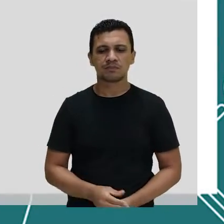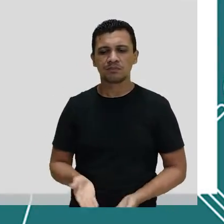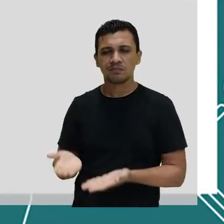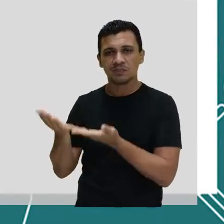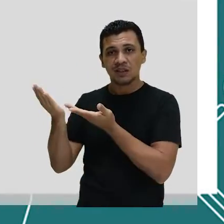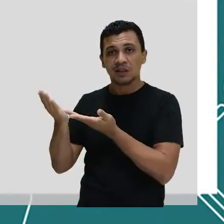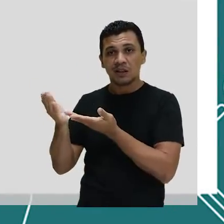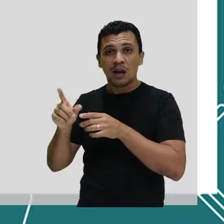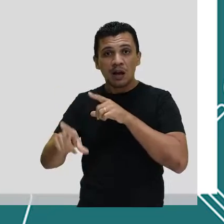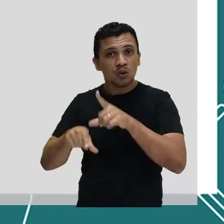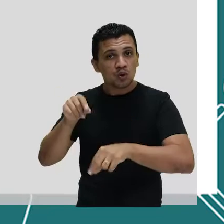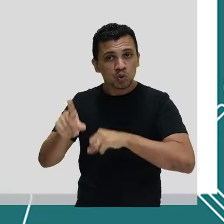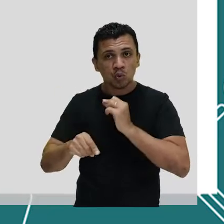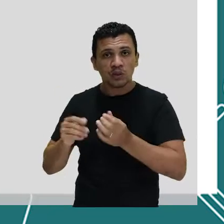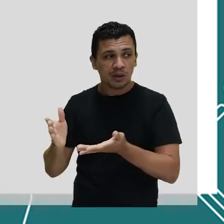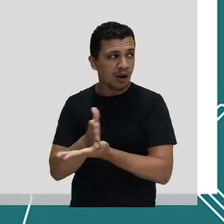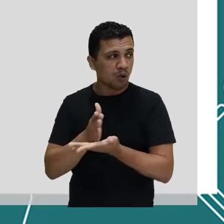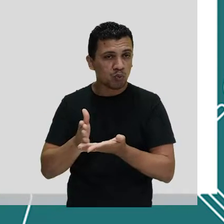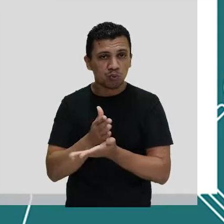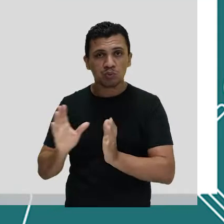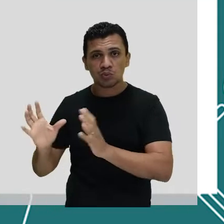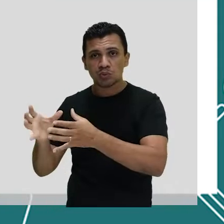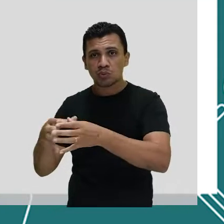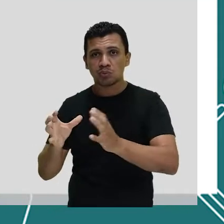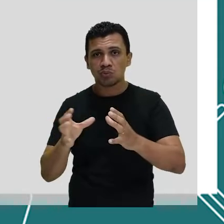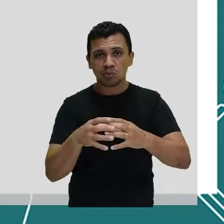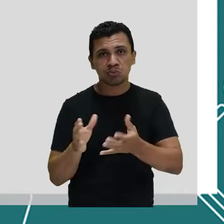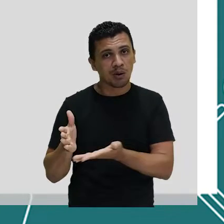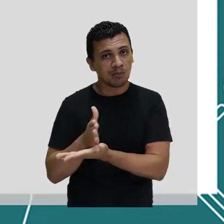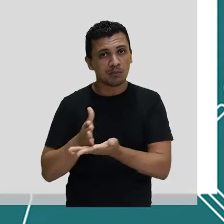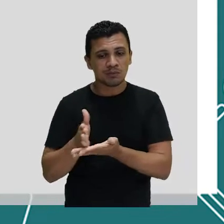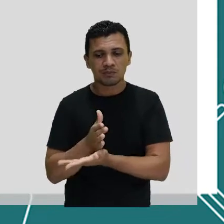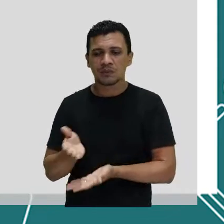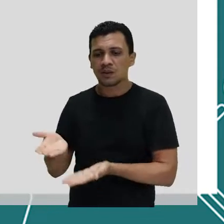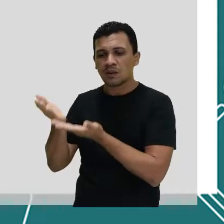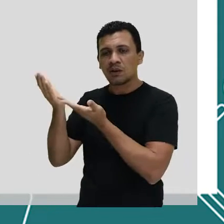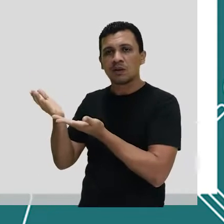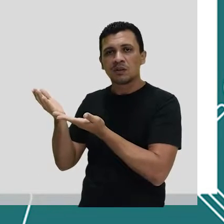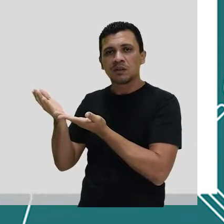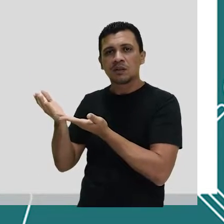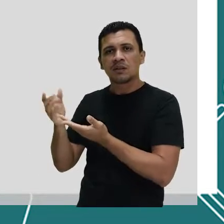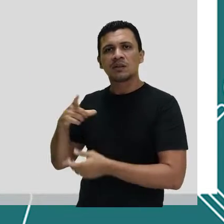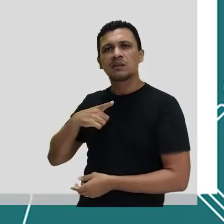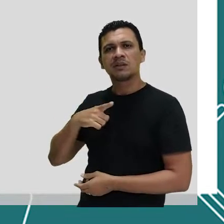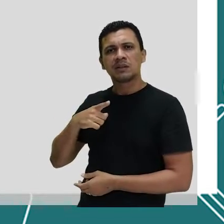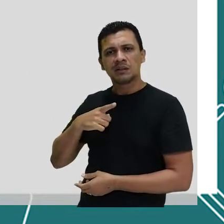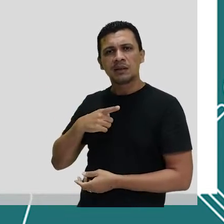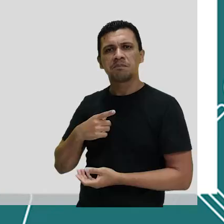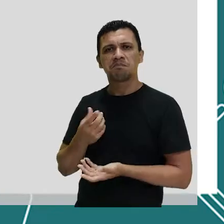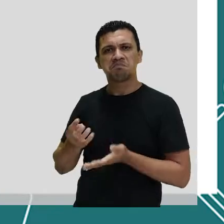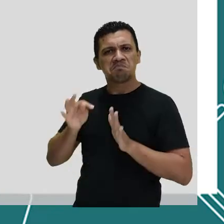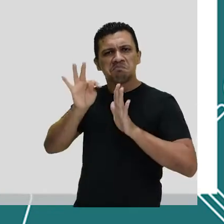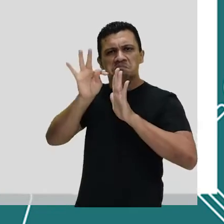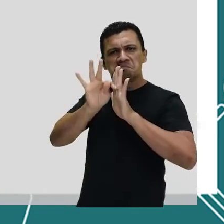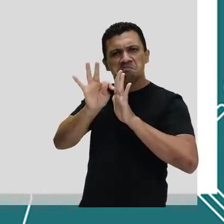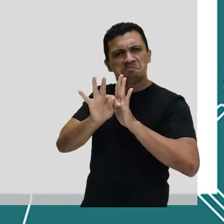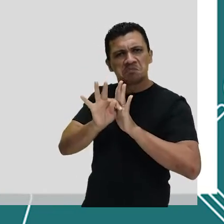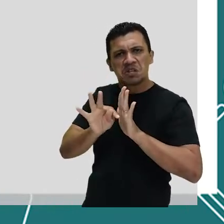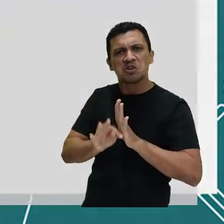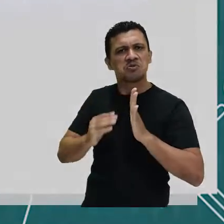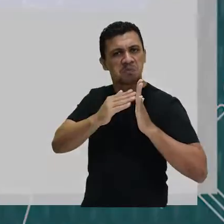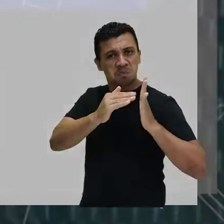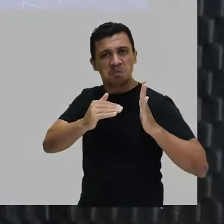separei alguns, né, porque a gente tem muitos. Armazém Companhia de Teatro, que eles têm textos e uma estética densa,